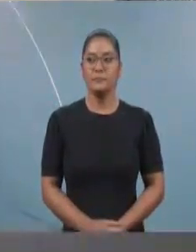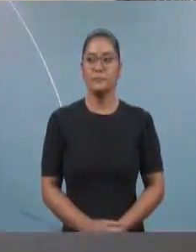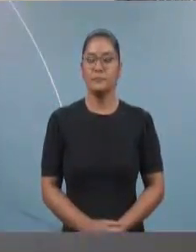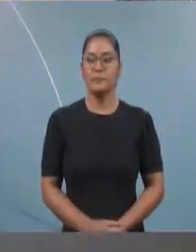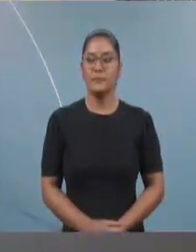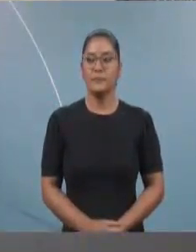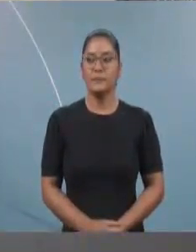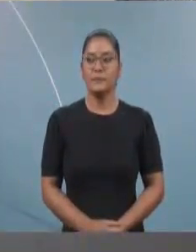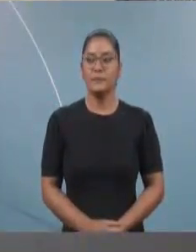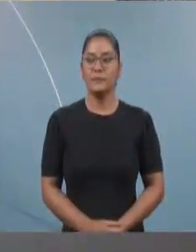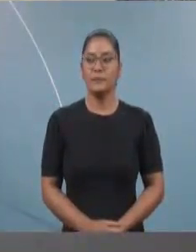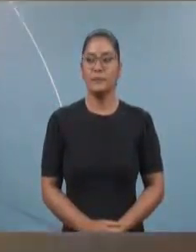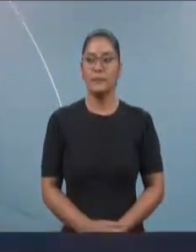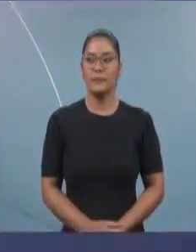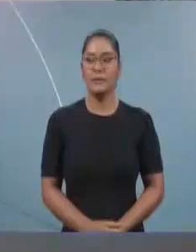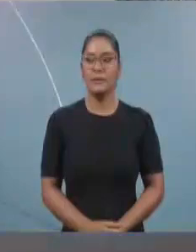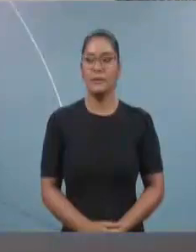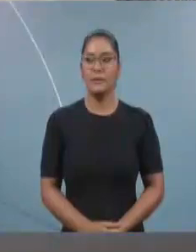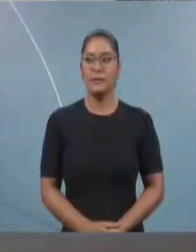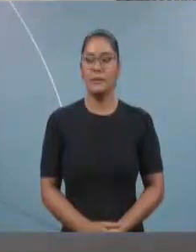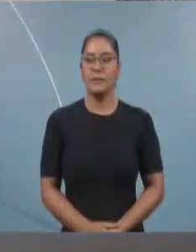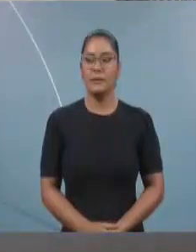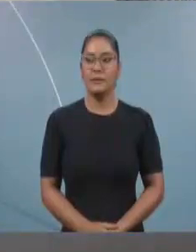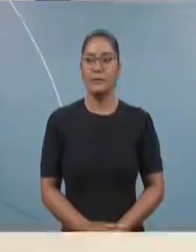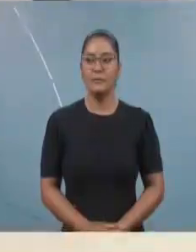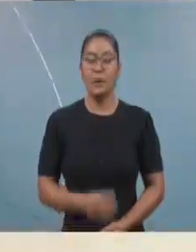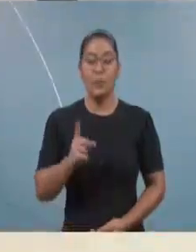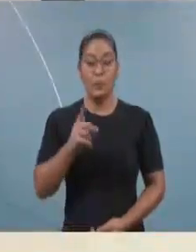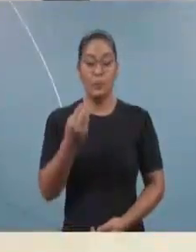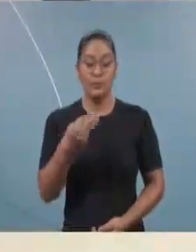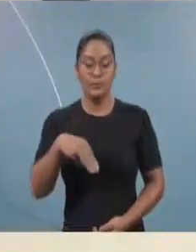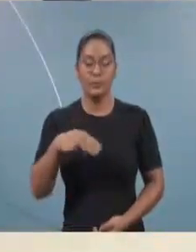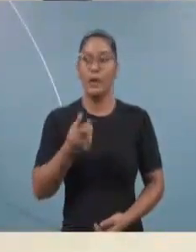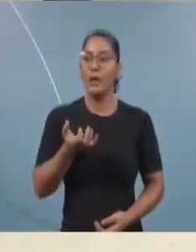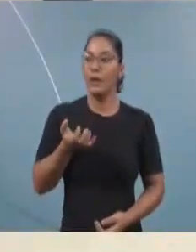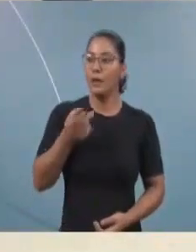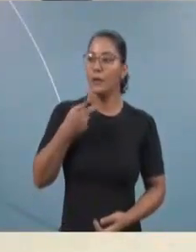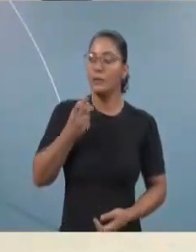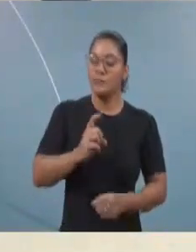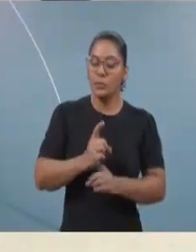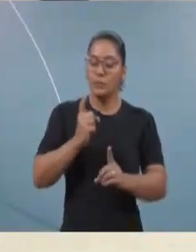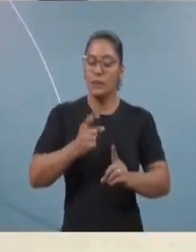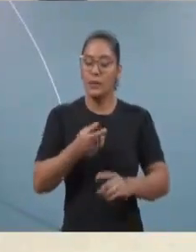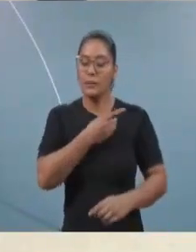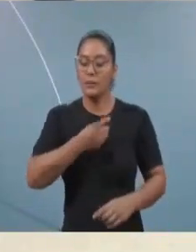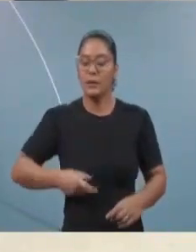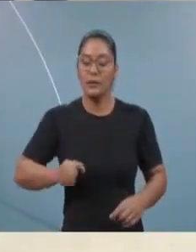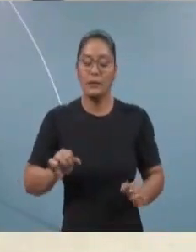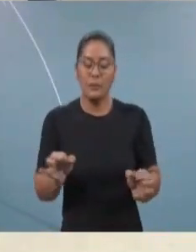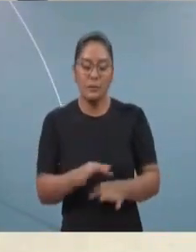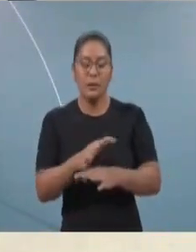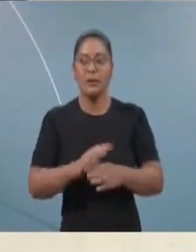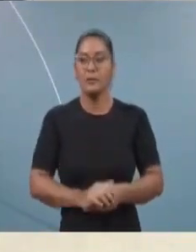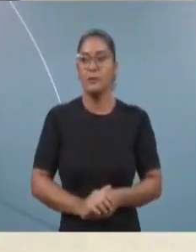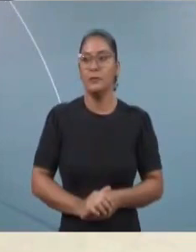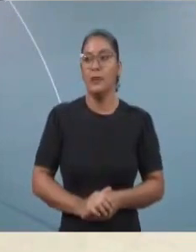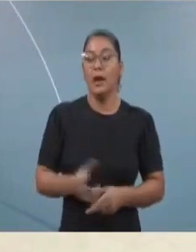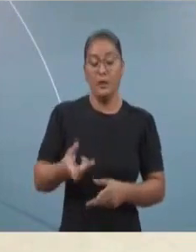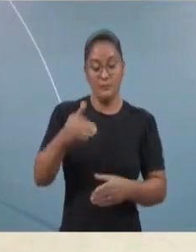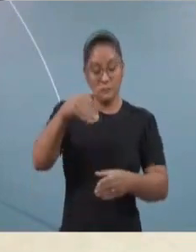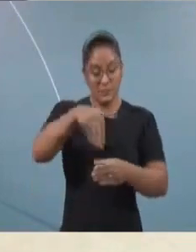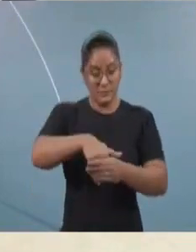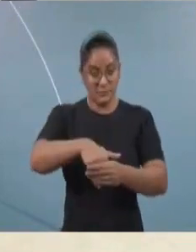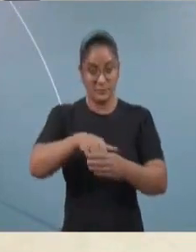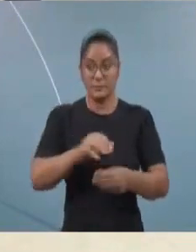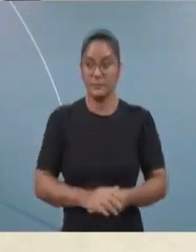favor um minuto só eu queria dizer aos senhores deputados que se encontra aqui na casa e quando o deputado Nelo queiro terminar se encontra aqui as votações